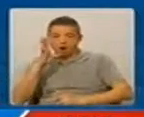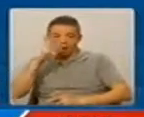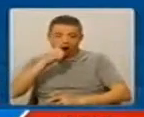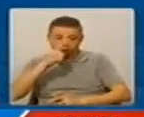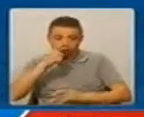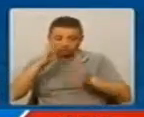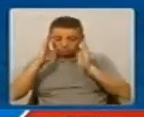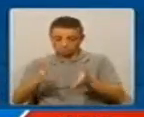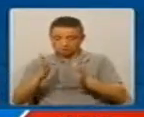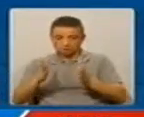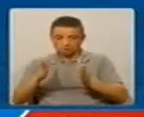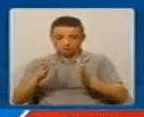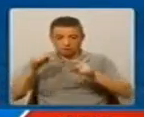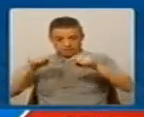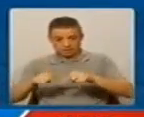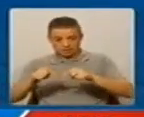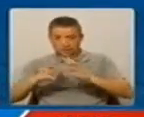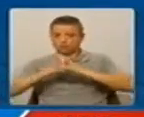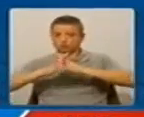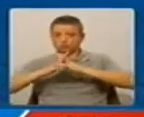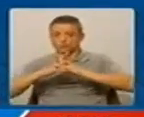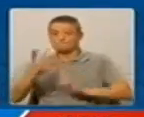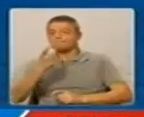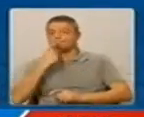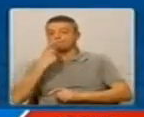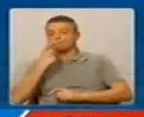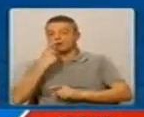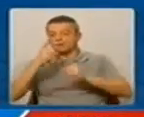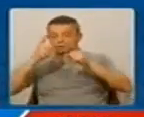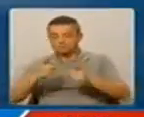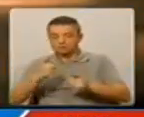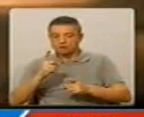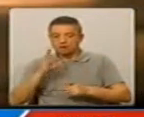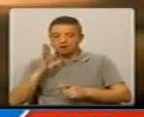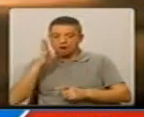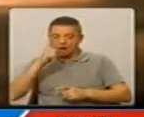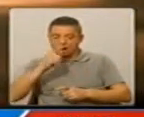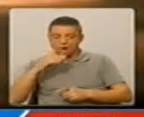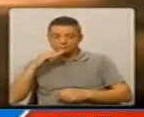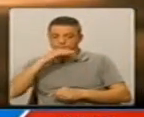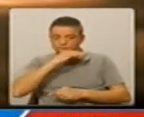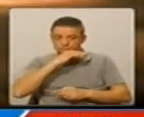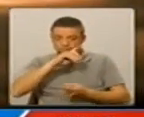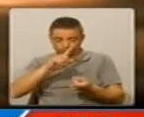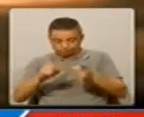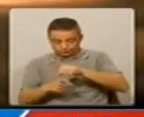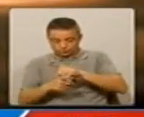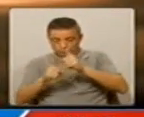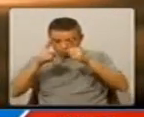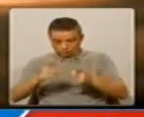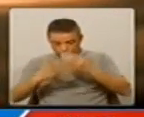já havia precisamente este tipo de estruturas rochosas que, à medida que foi arrefecendo, formou precisamente os côndrulos. E foi